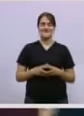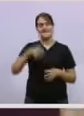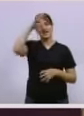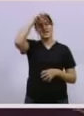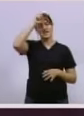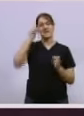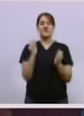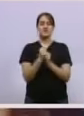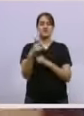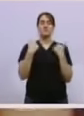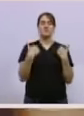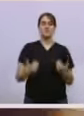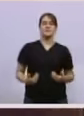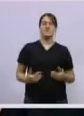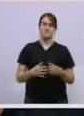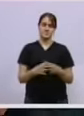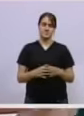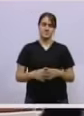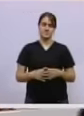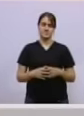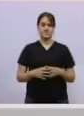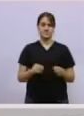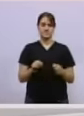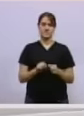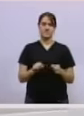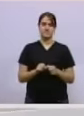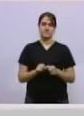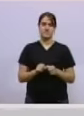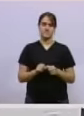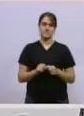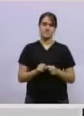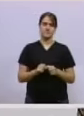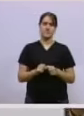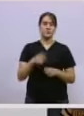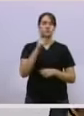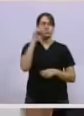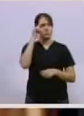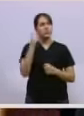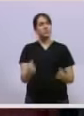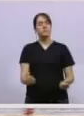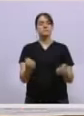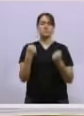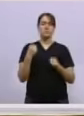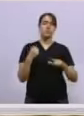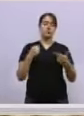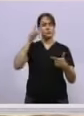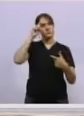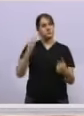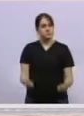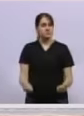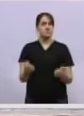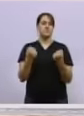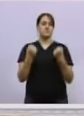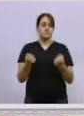Aprenda com a sua musculatura. Faça o exercício de levantar um pezinho um dia, e depois no outro dia